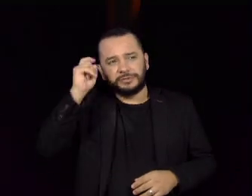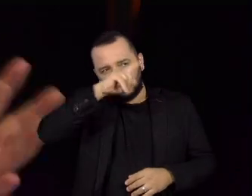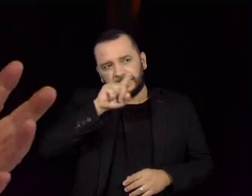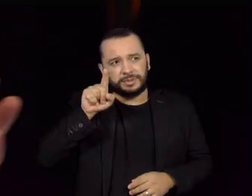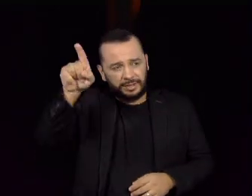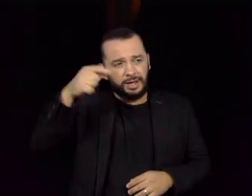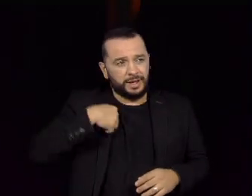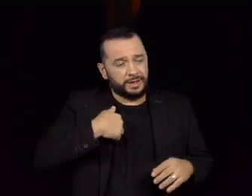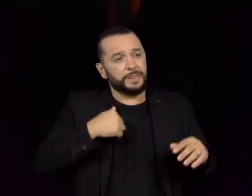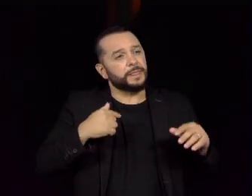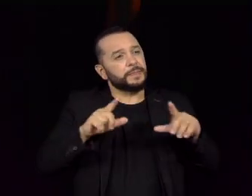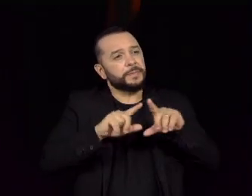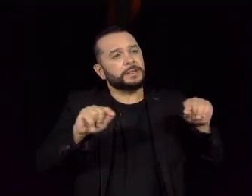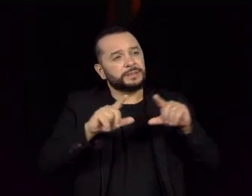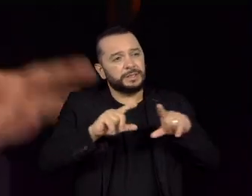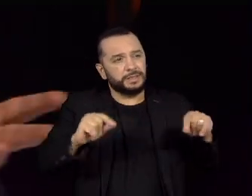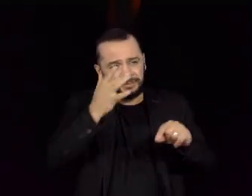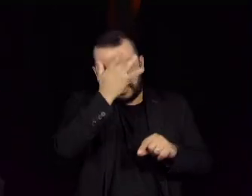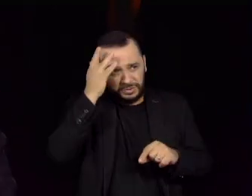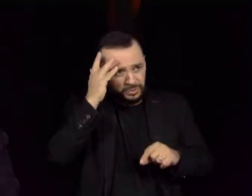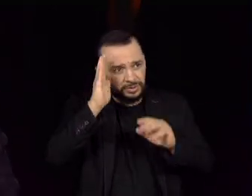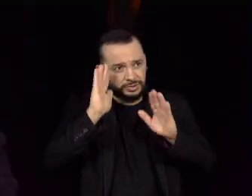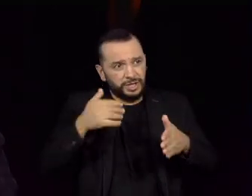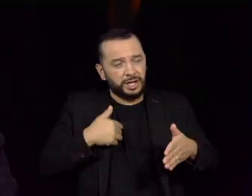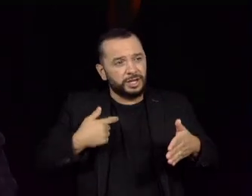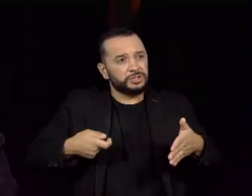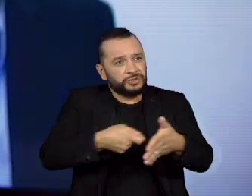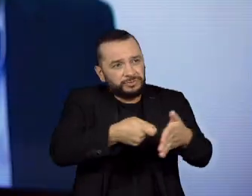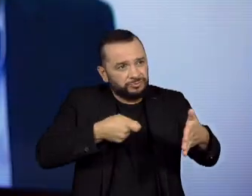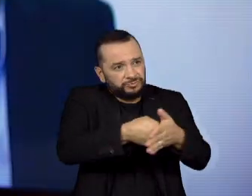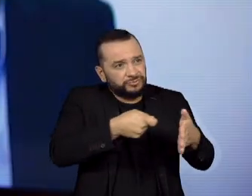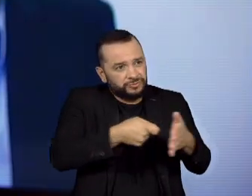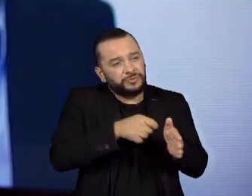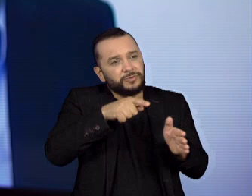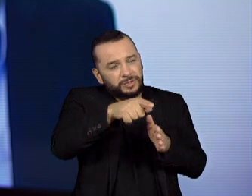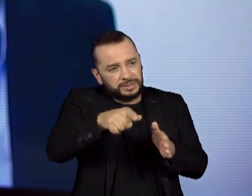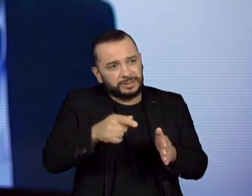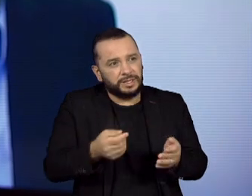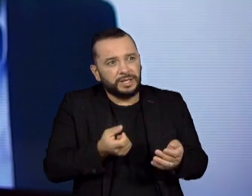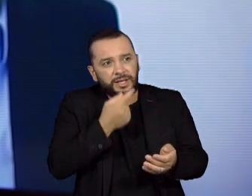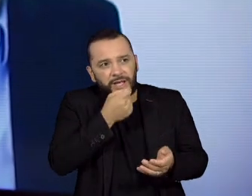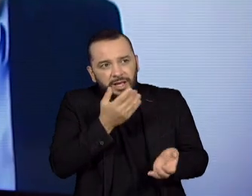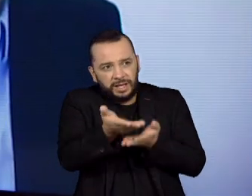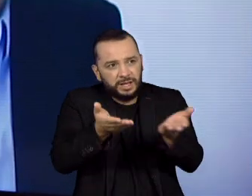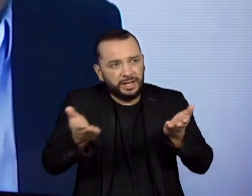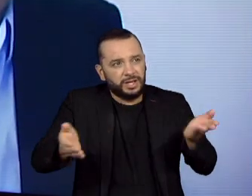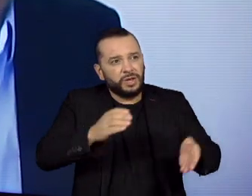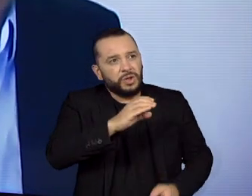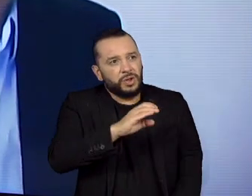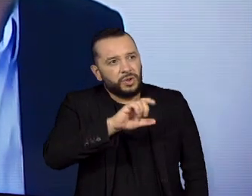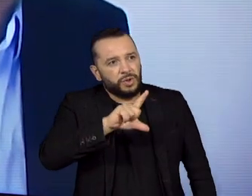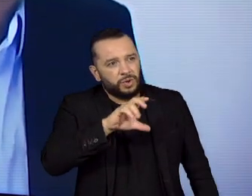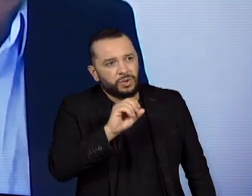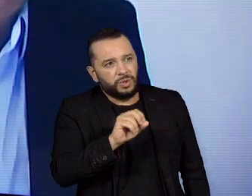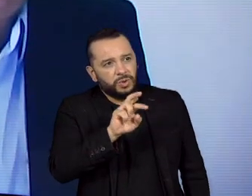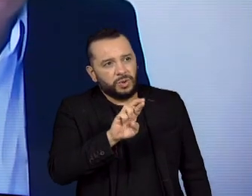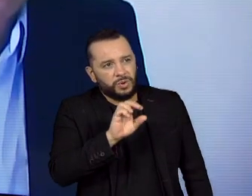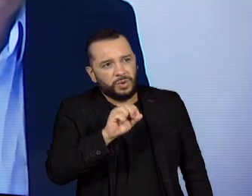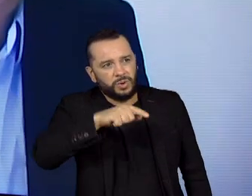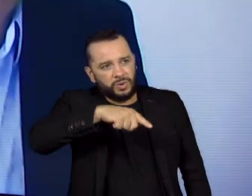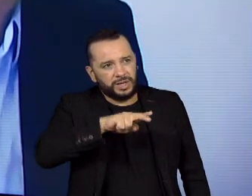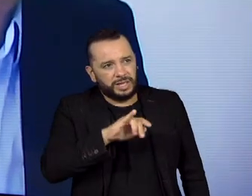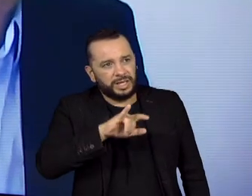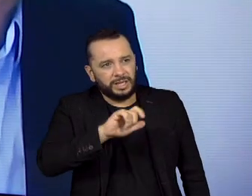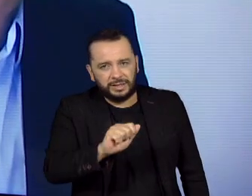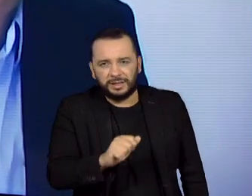foi pressionado para divulgar a cloroquina como saída para o Covid? Não, para mim não cola, né? Eu sempre